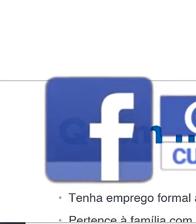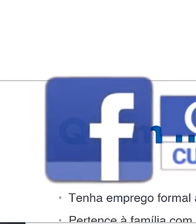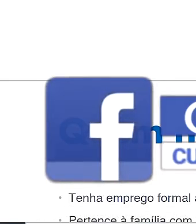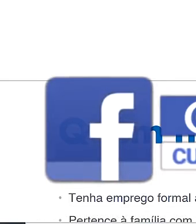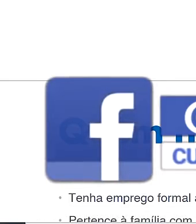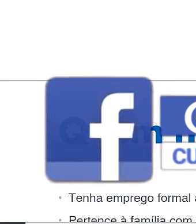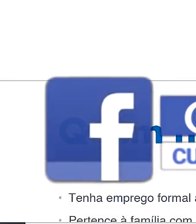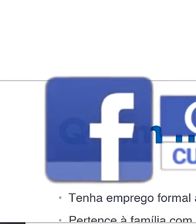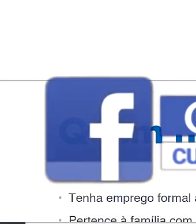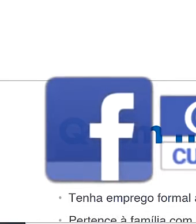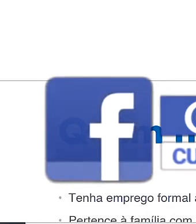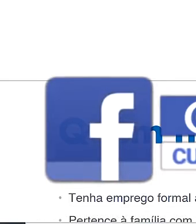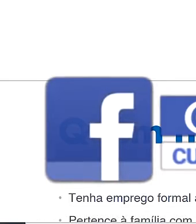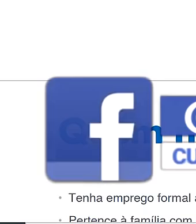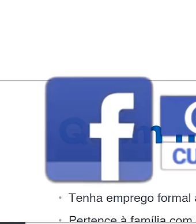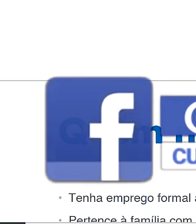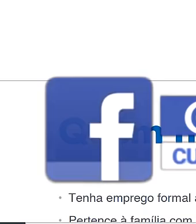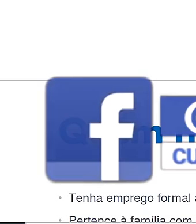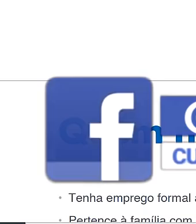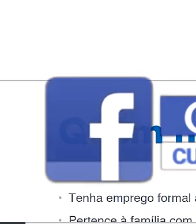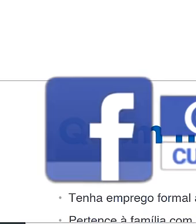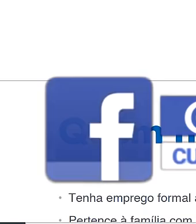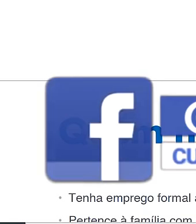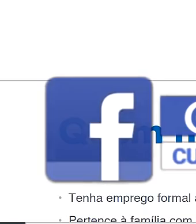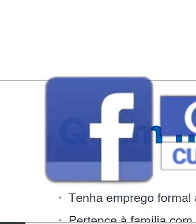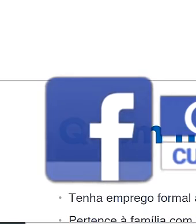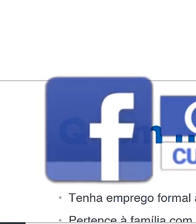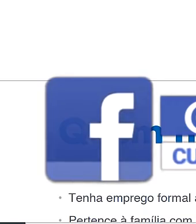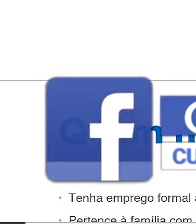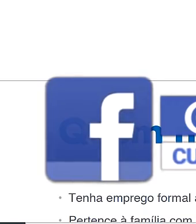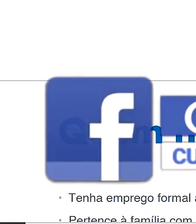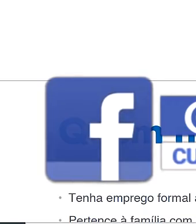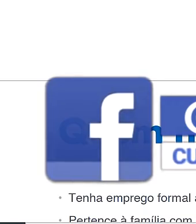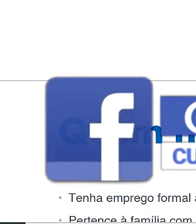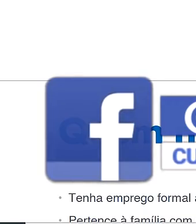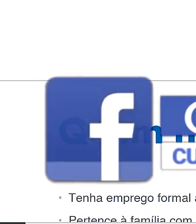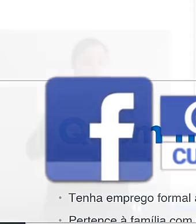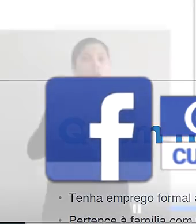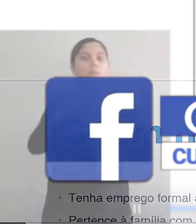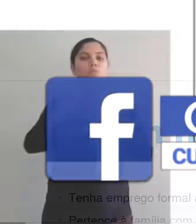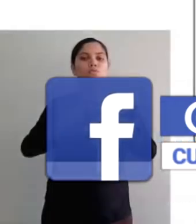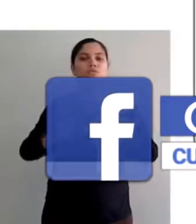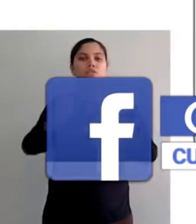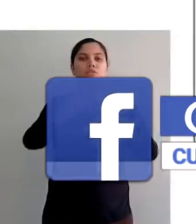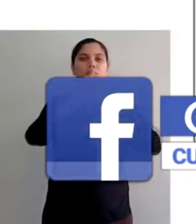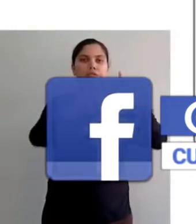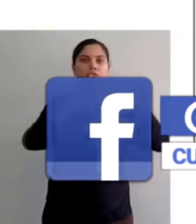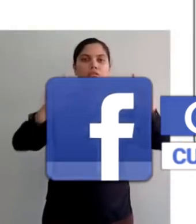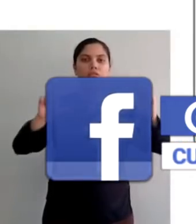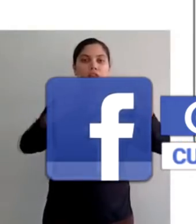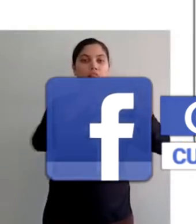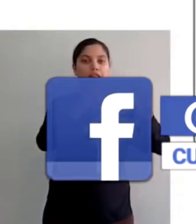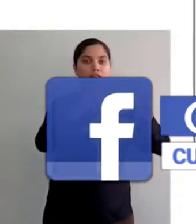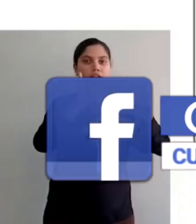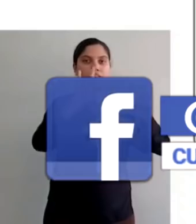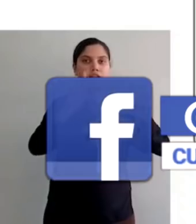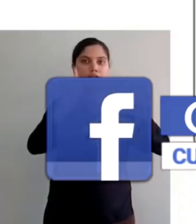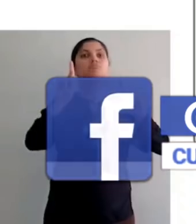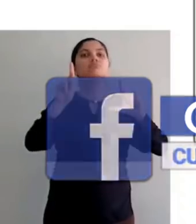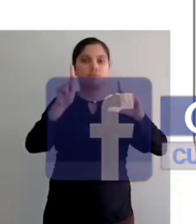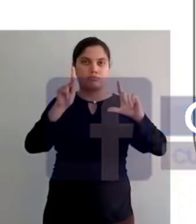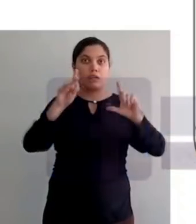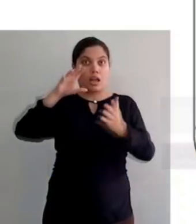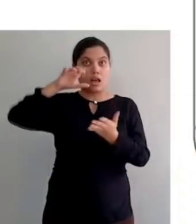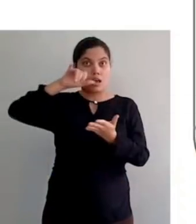recebeu ainda, que é o caso de muita gente ainda que foi aprovado e ficou preso no aprovado, pode baixar o aplicativo Caixa